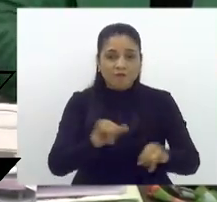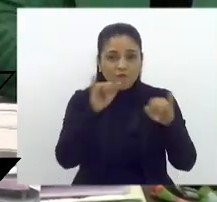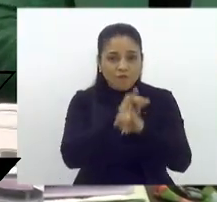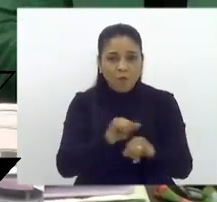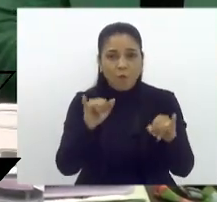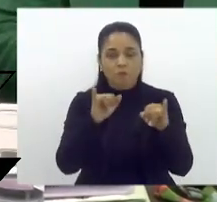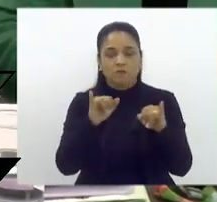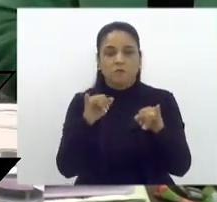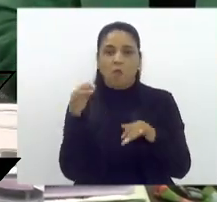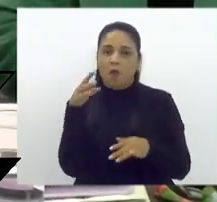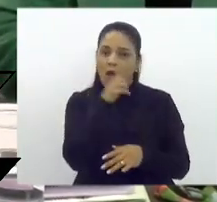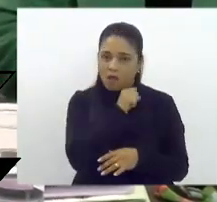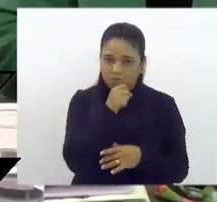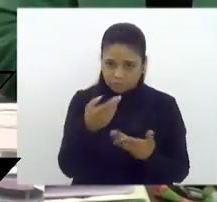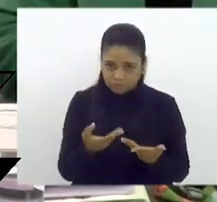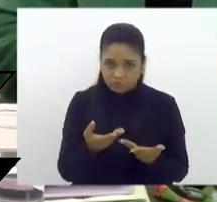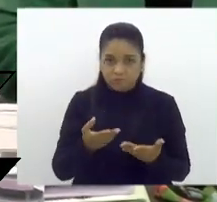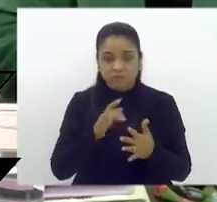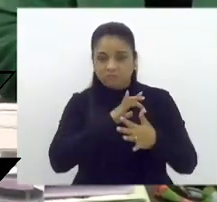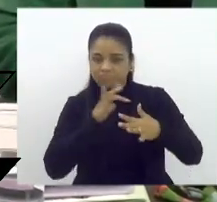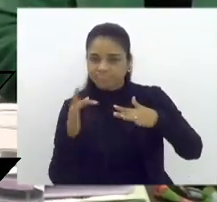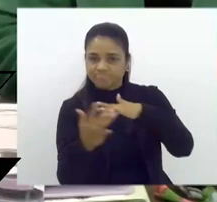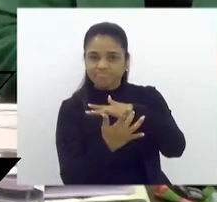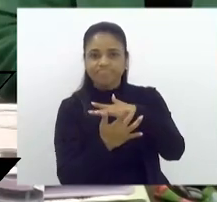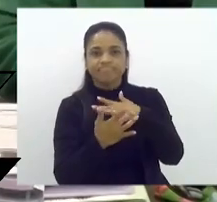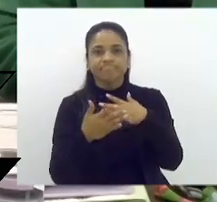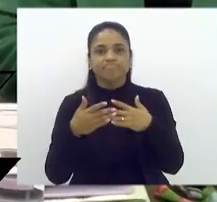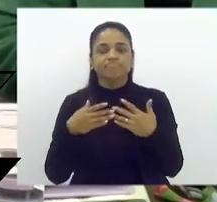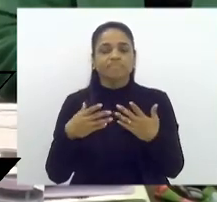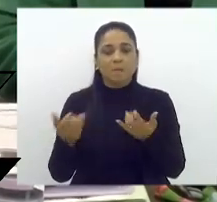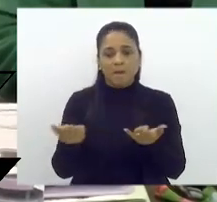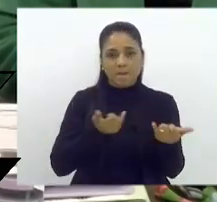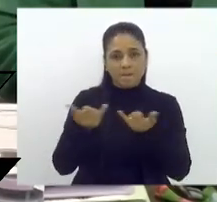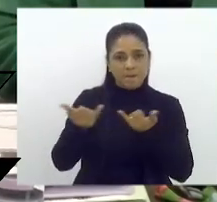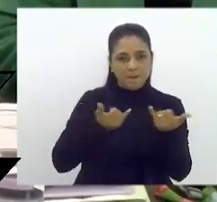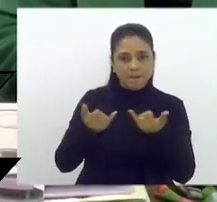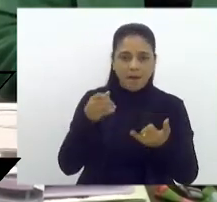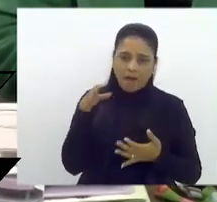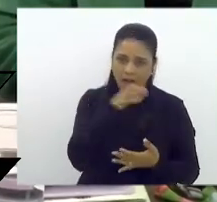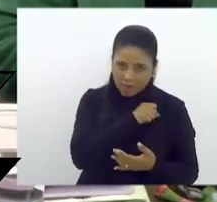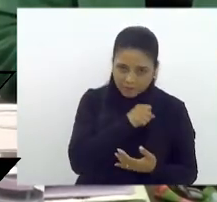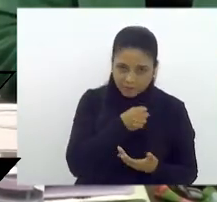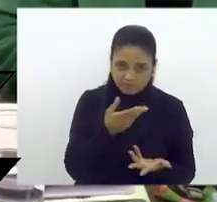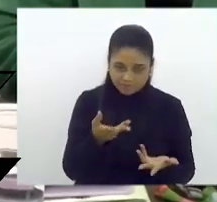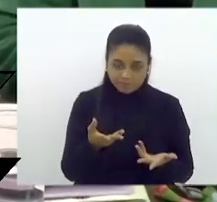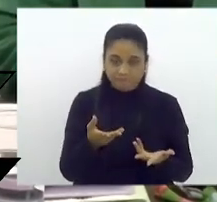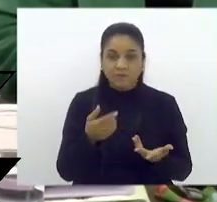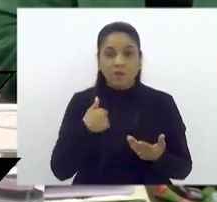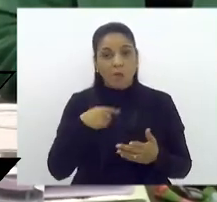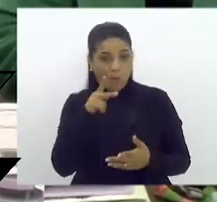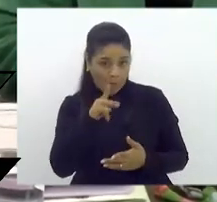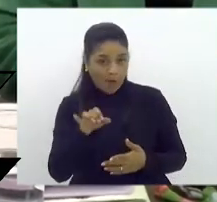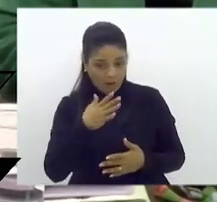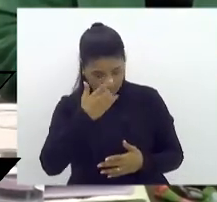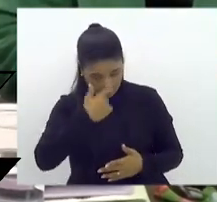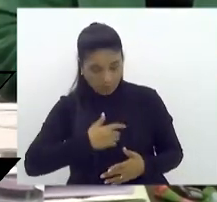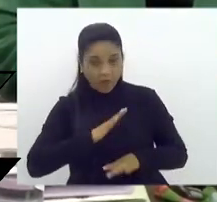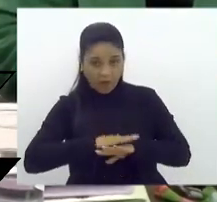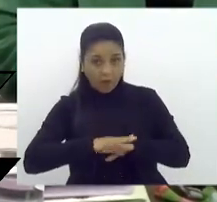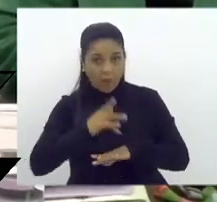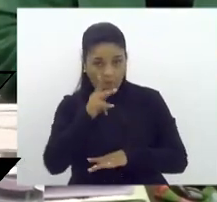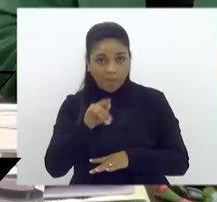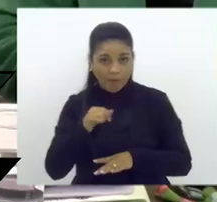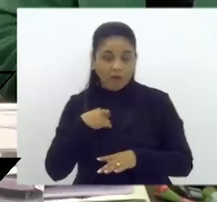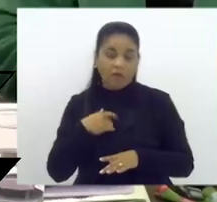muito rápido. Hoje, com as redes sociais, aí a gente tem acesso às informações com uma rapidez muito grande. E eu sou pai, e tem